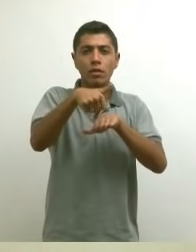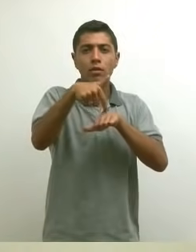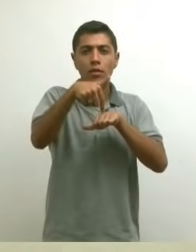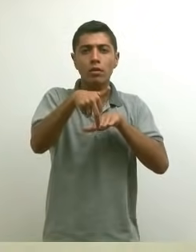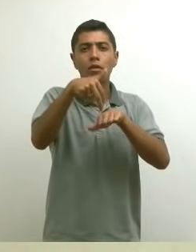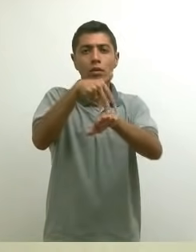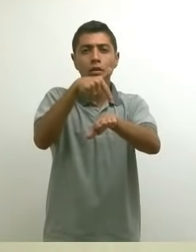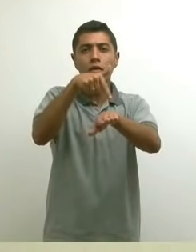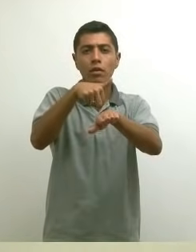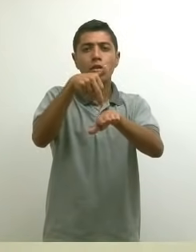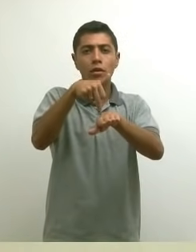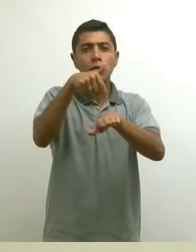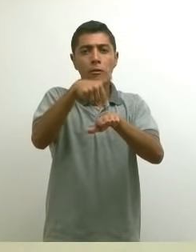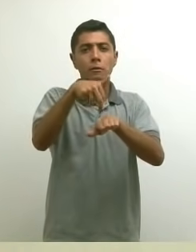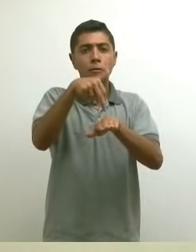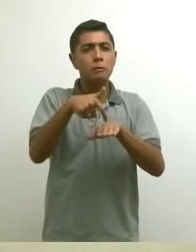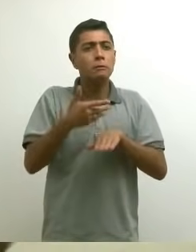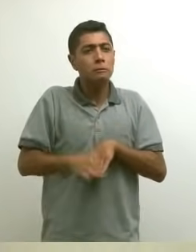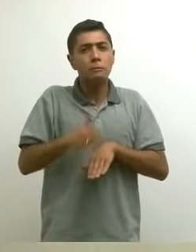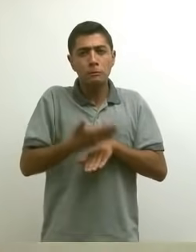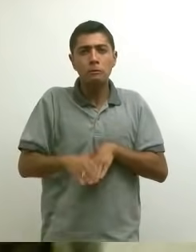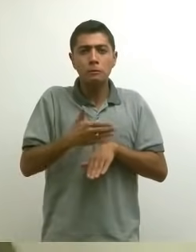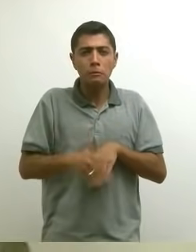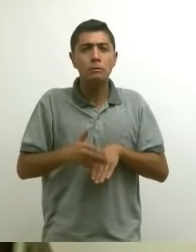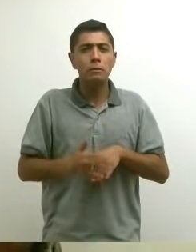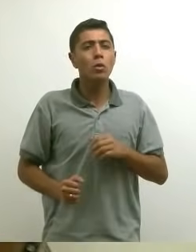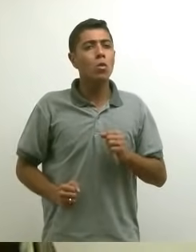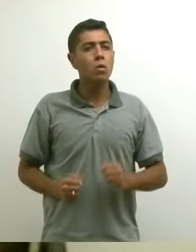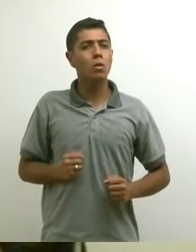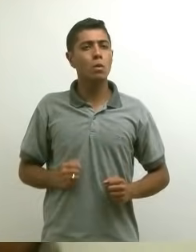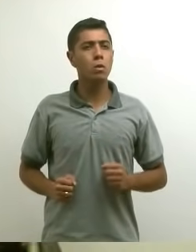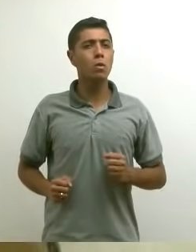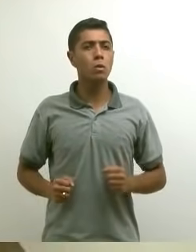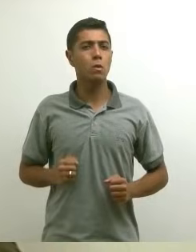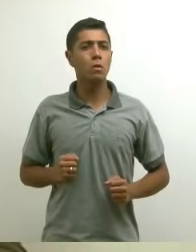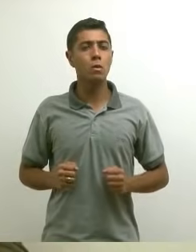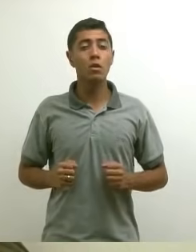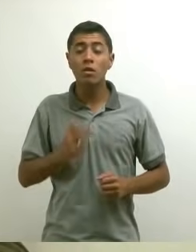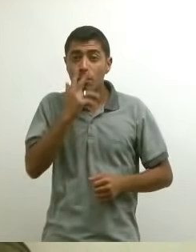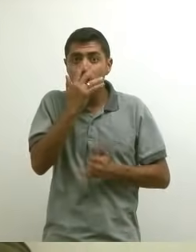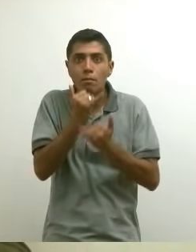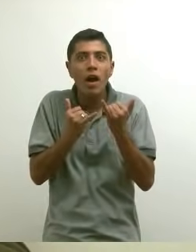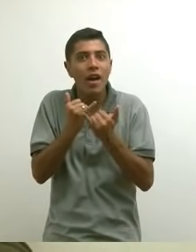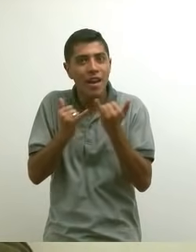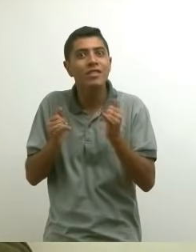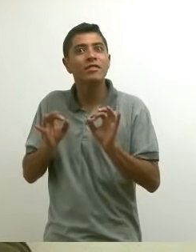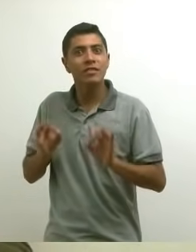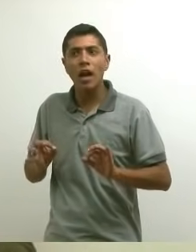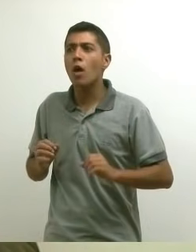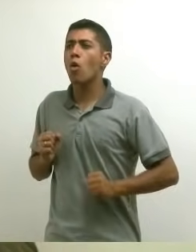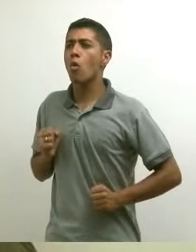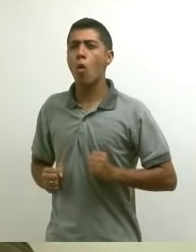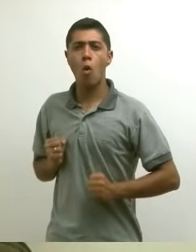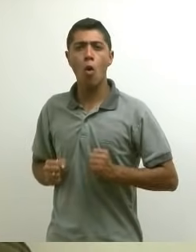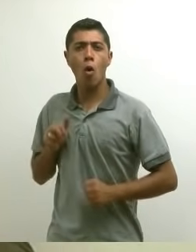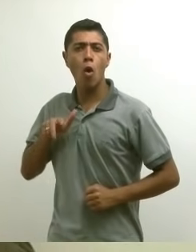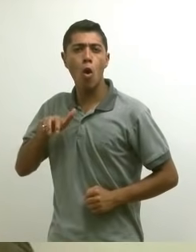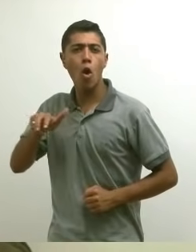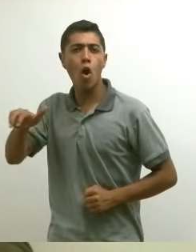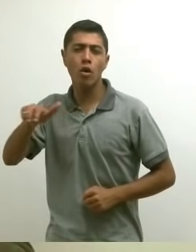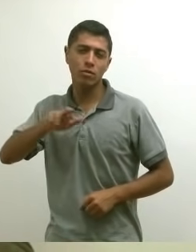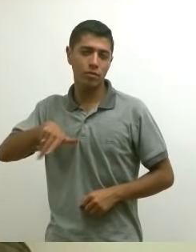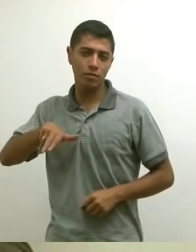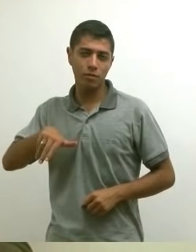fico pensando em mil coisas enquanto não se movimentando depois dessas observações eu tenho indicado esteira atualmente só pra quem